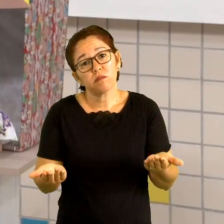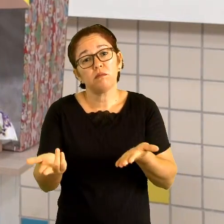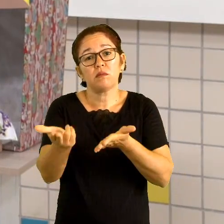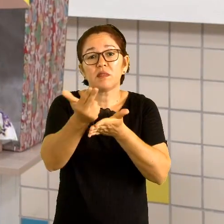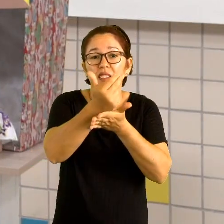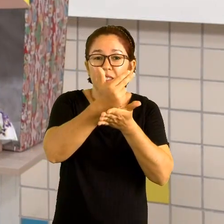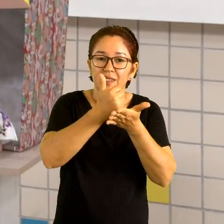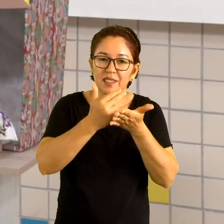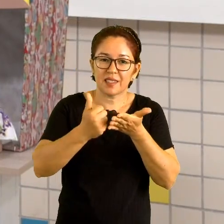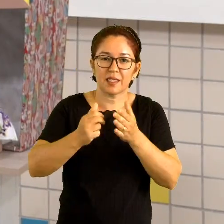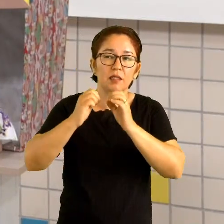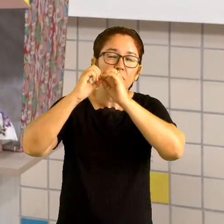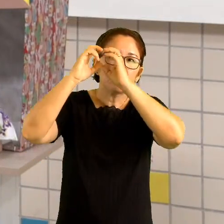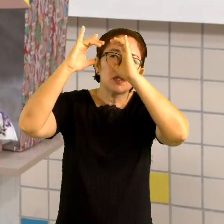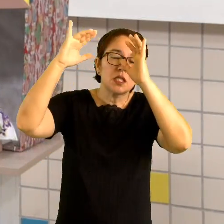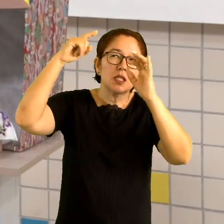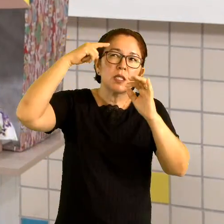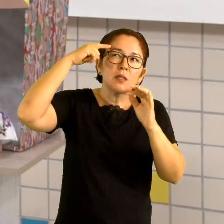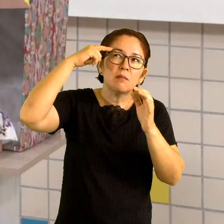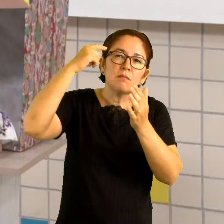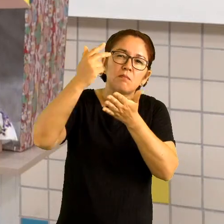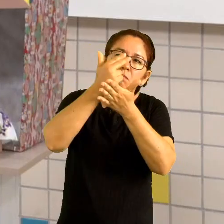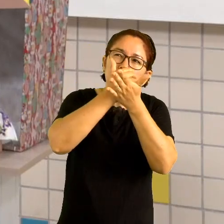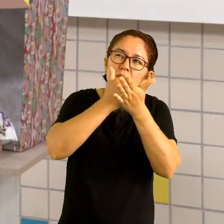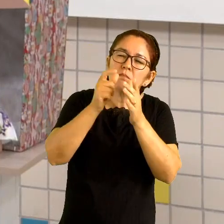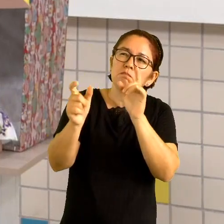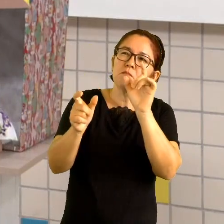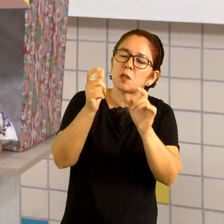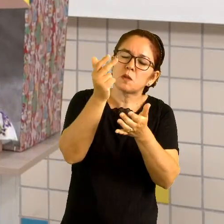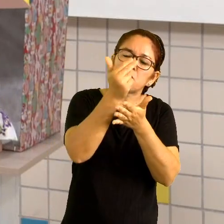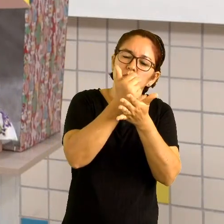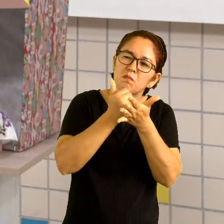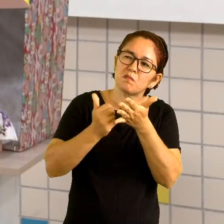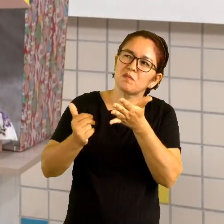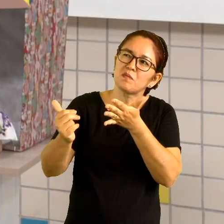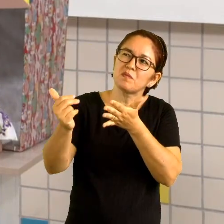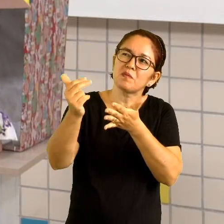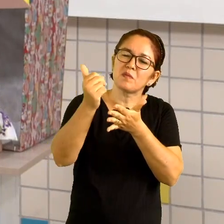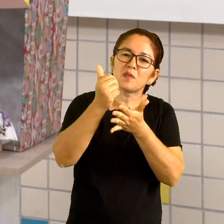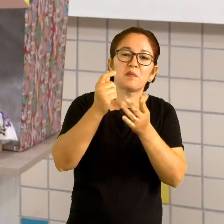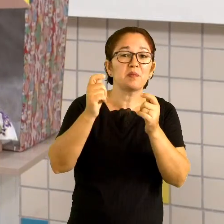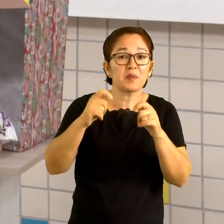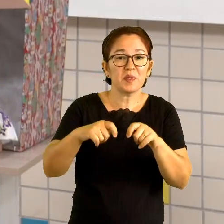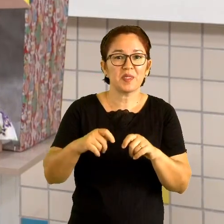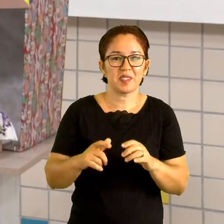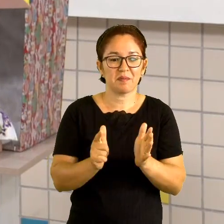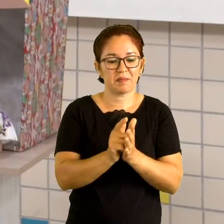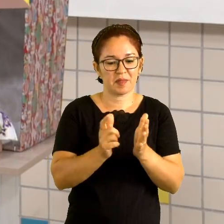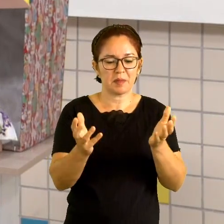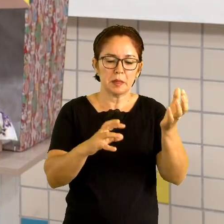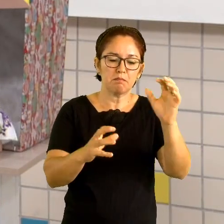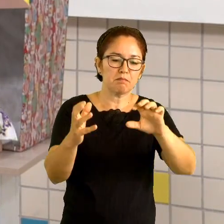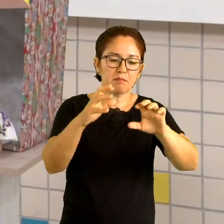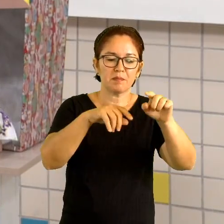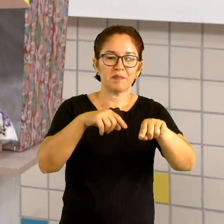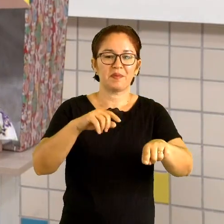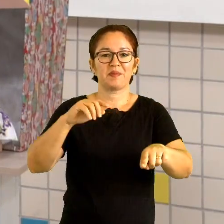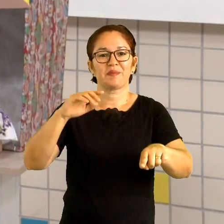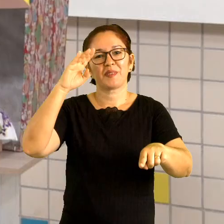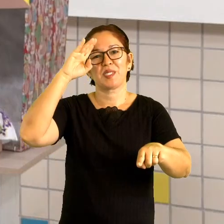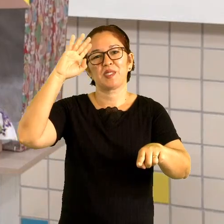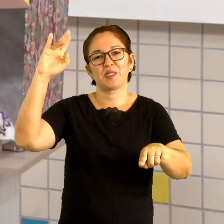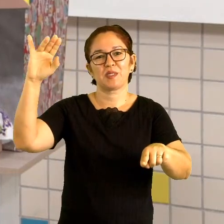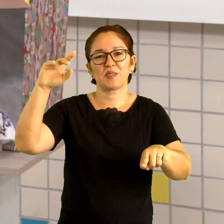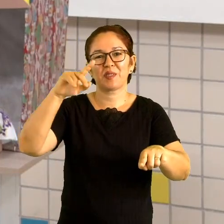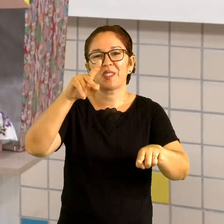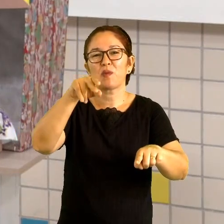fatos, desenha a tua casa, desenha todos os personagens. Monta toda a história que você vai viajar no